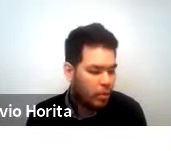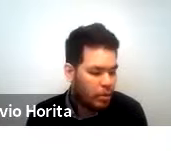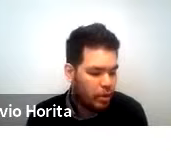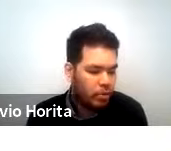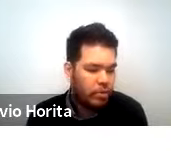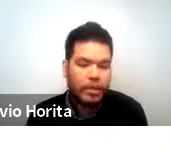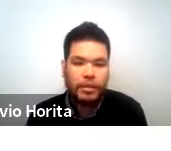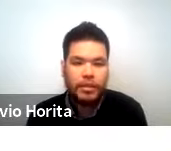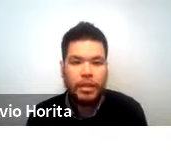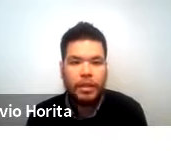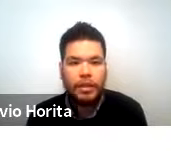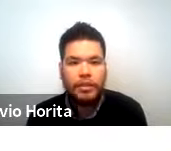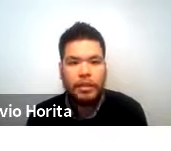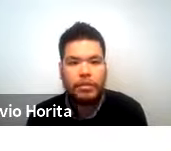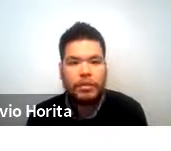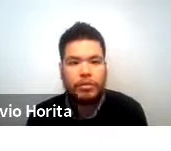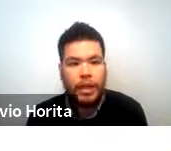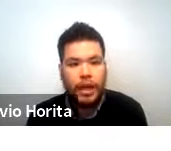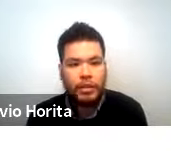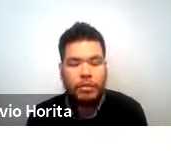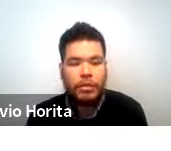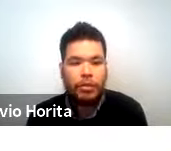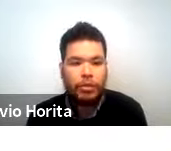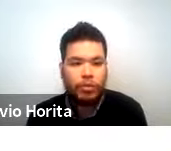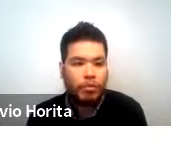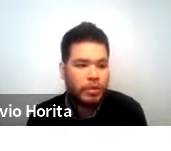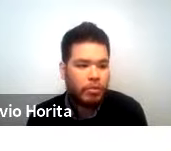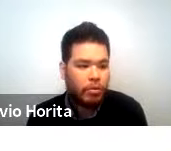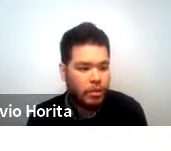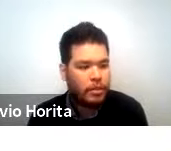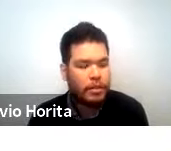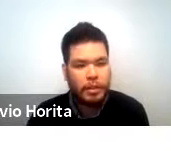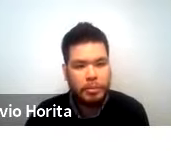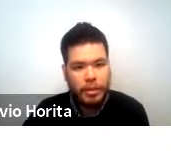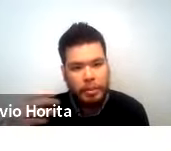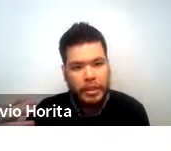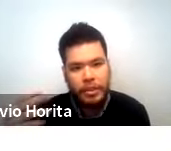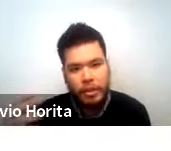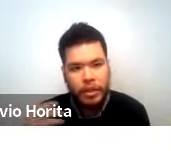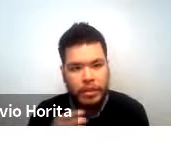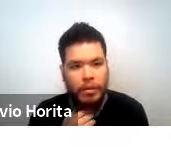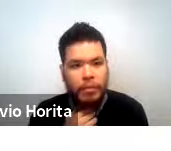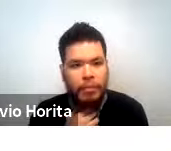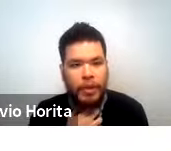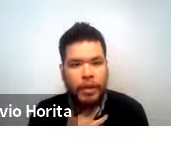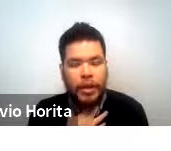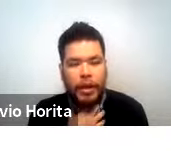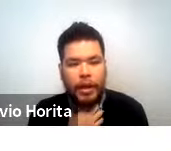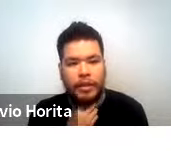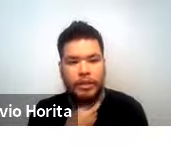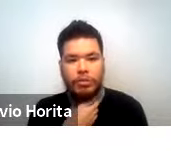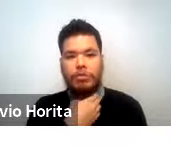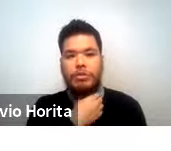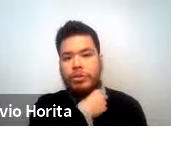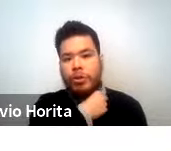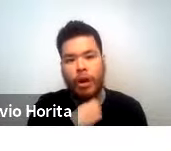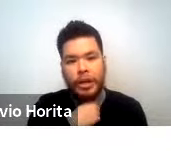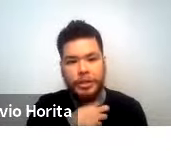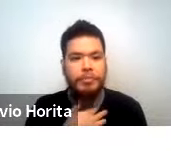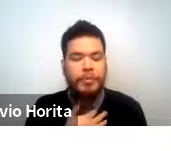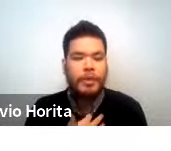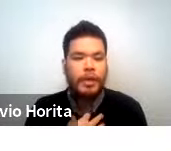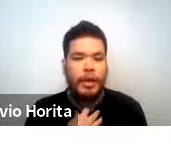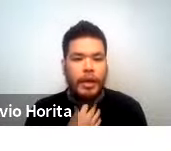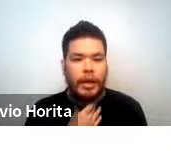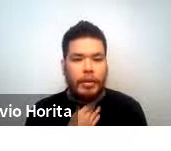sessão, possivelmente alguns deles terão que ser alterados. Então, eu convido vocês a sempre estarem prestando atenção dentro do